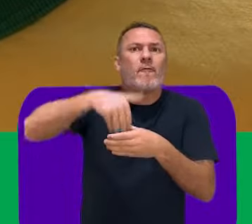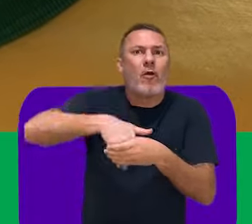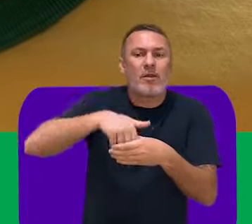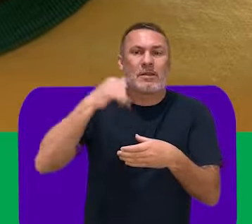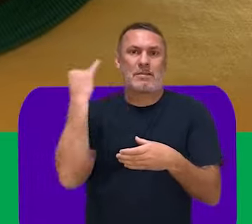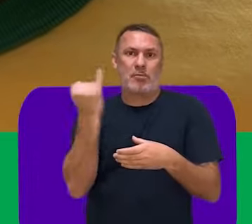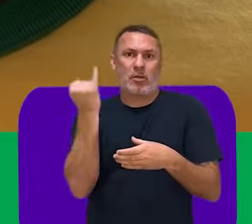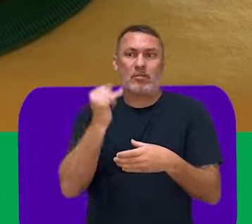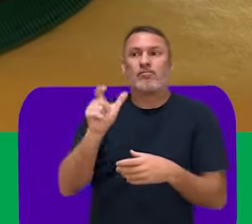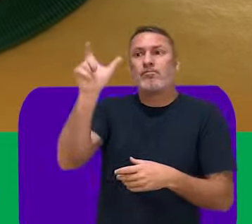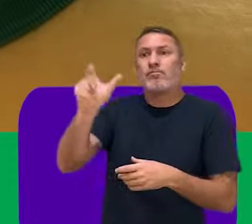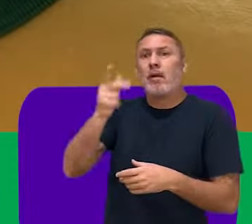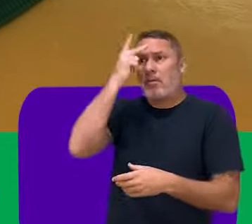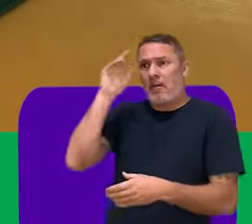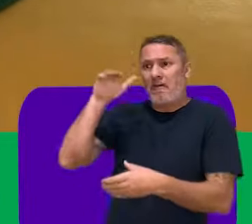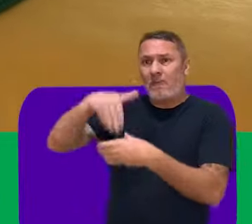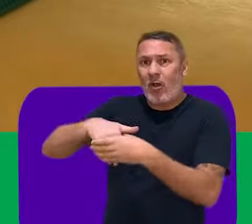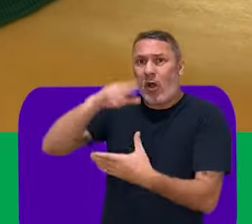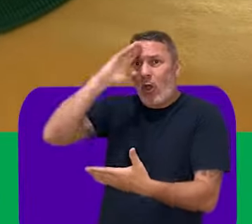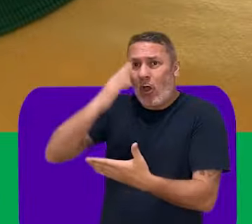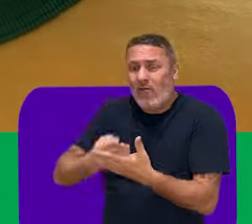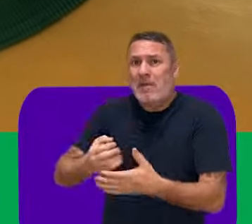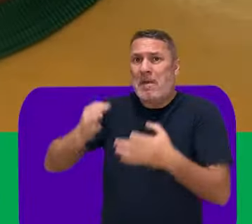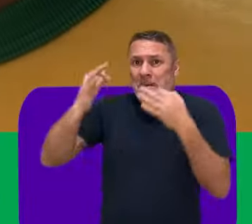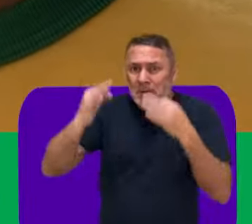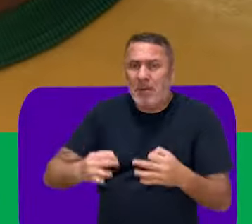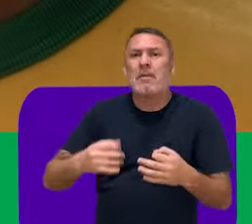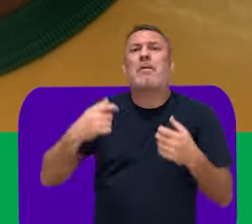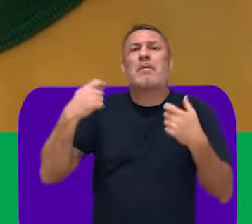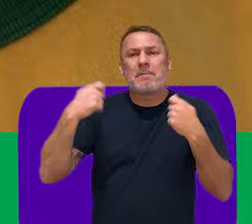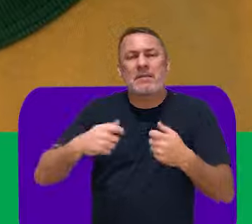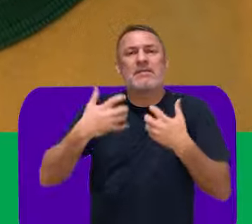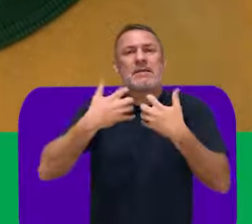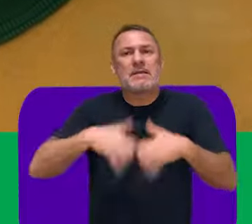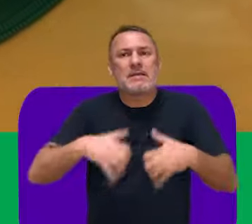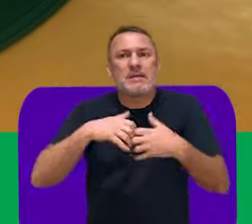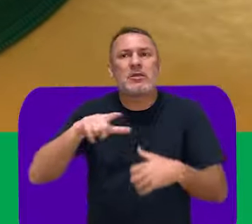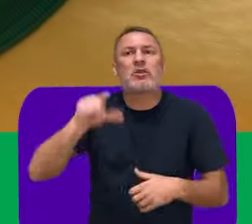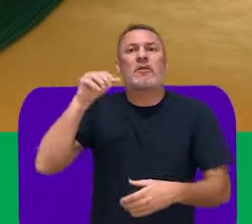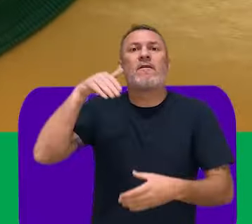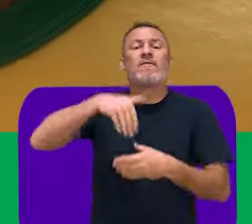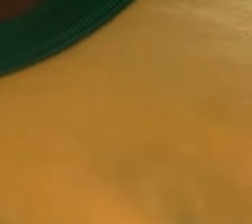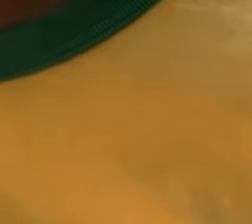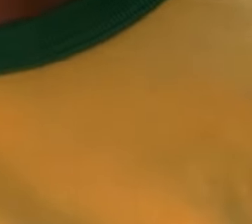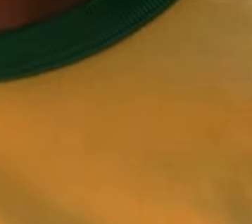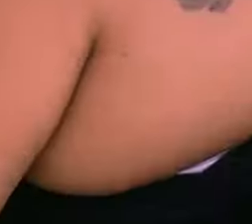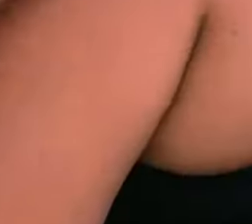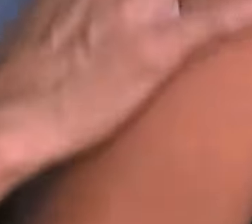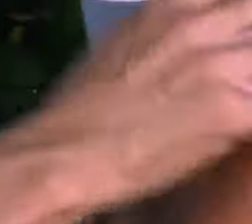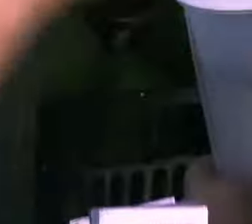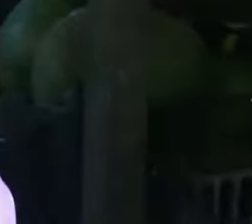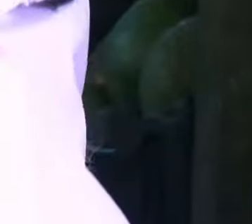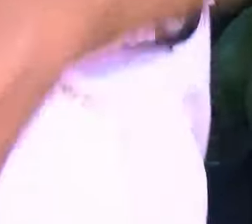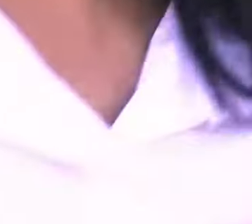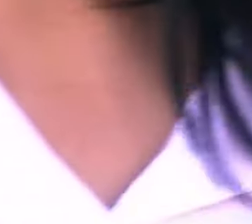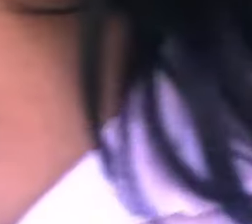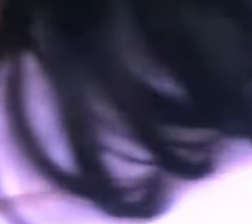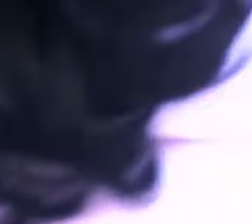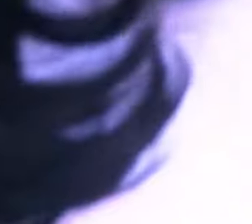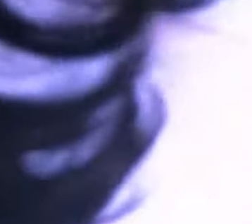voto e na credibilidade da pessoa em que nós devemos realmente pensar em quem nós vamos votar.